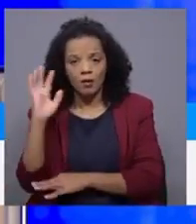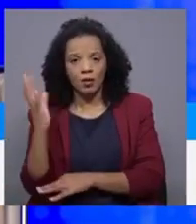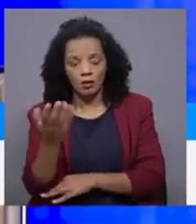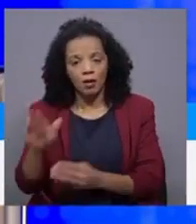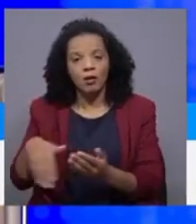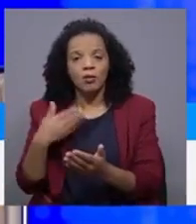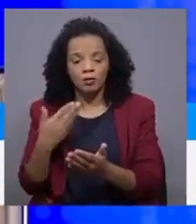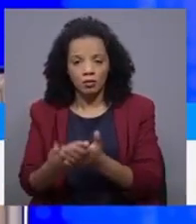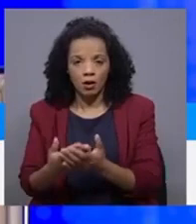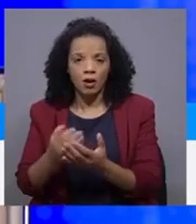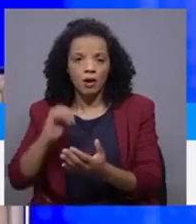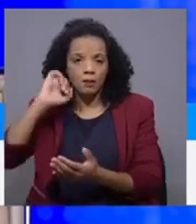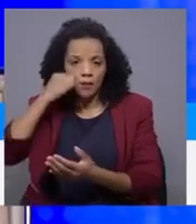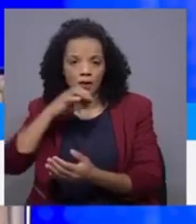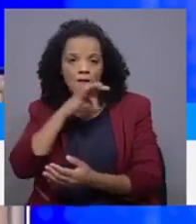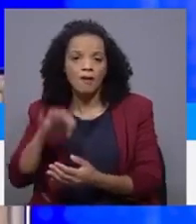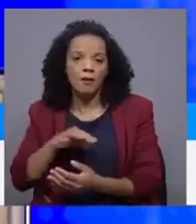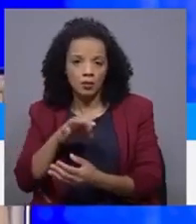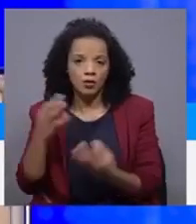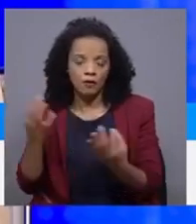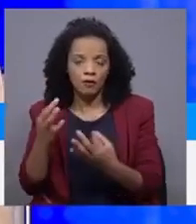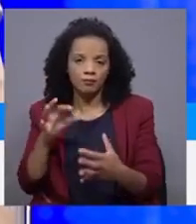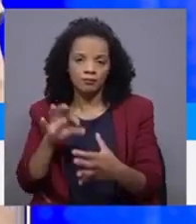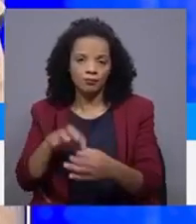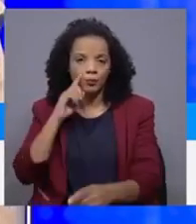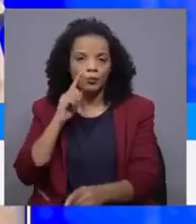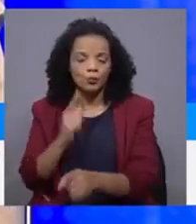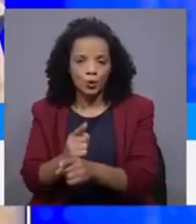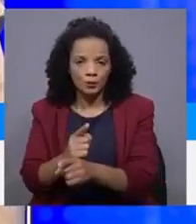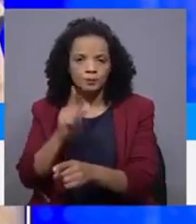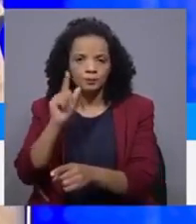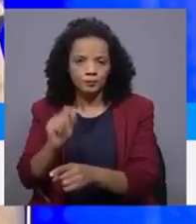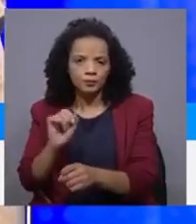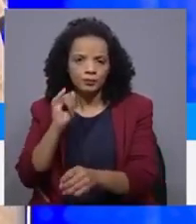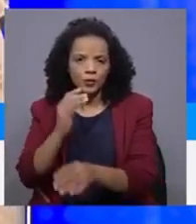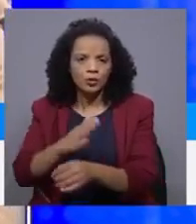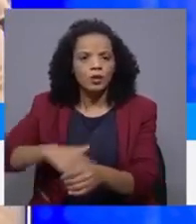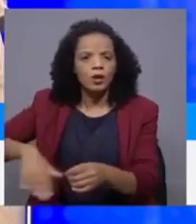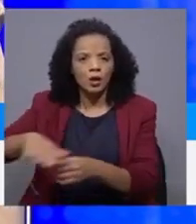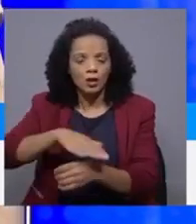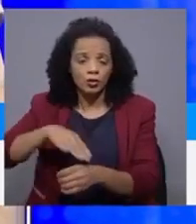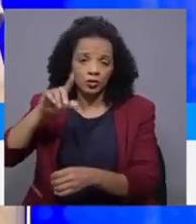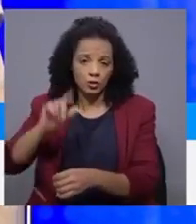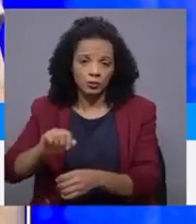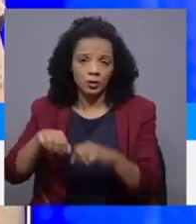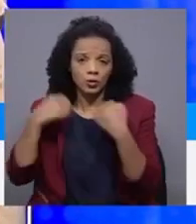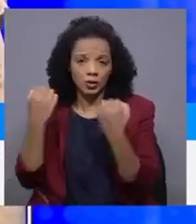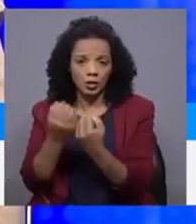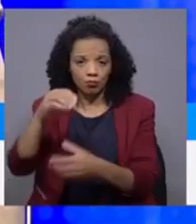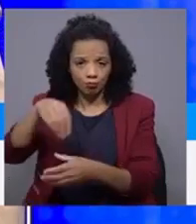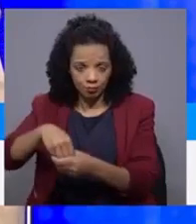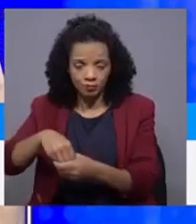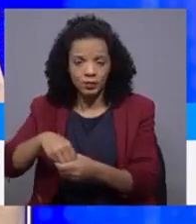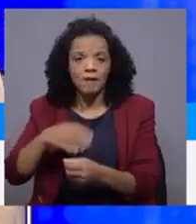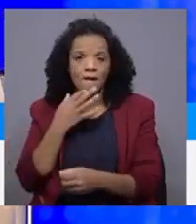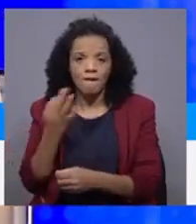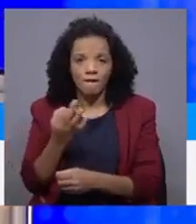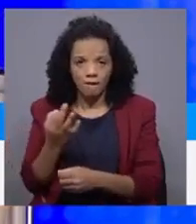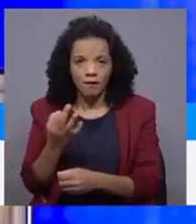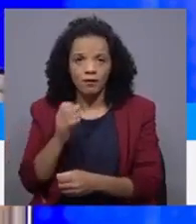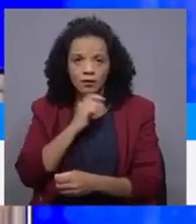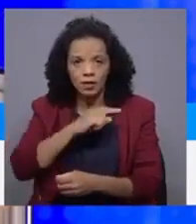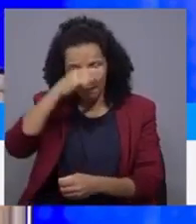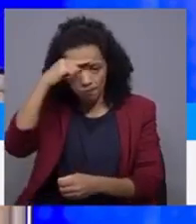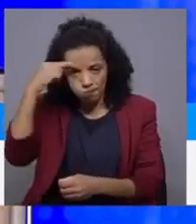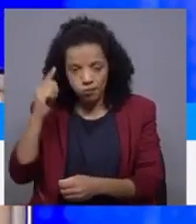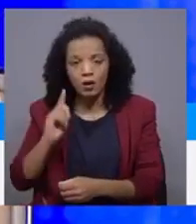ter uma repercussão nas famílias, a par do crescimento que vai existir também noutras áreas e dimensões da sociedade, que de alguma forma